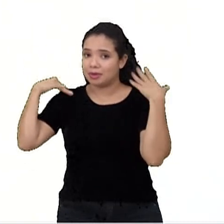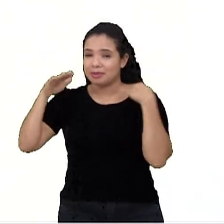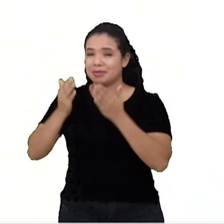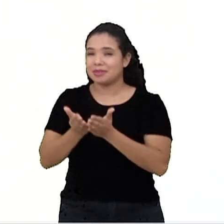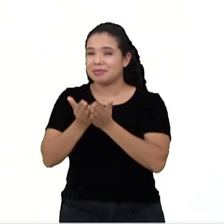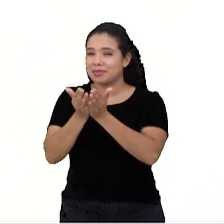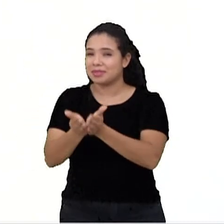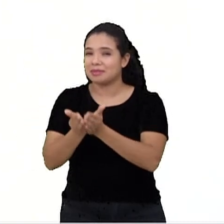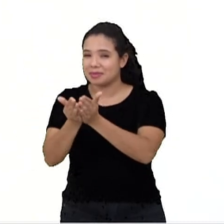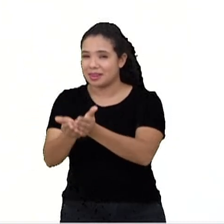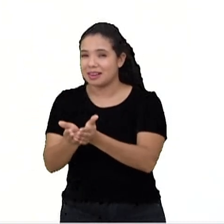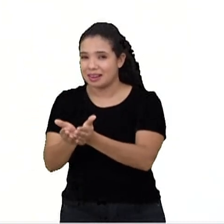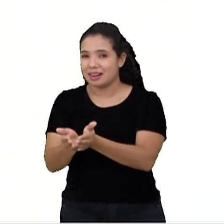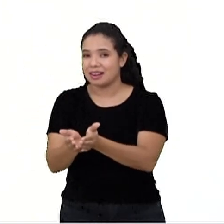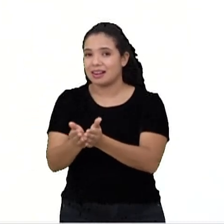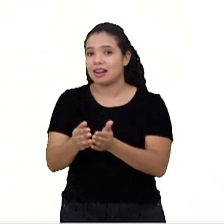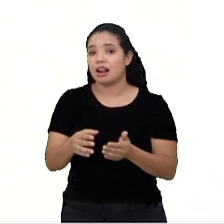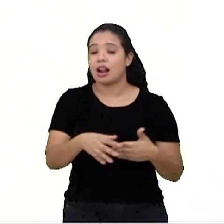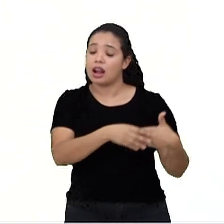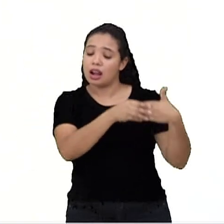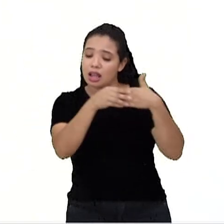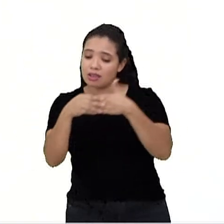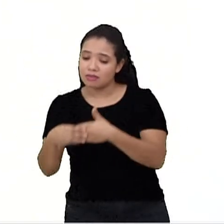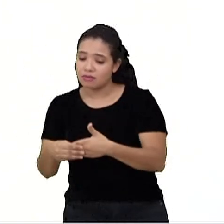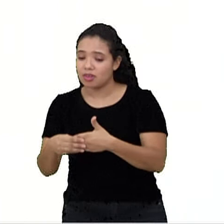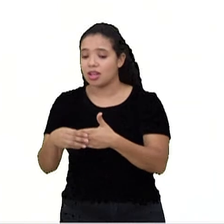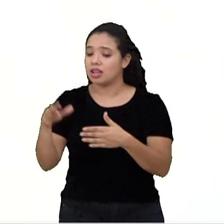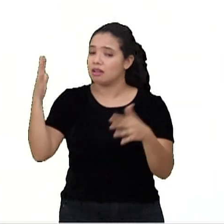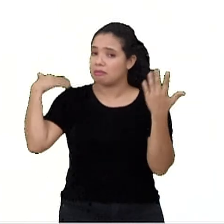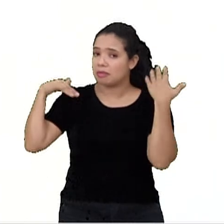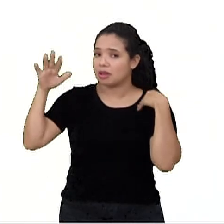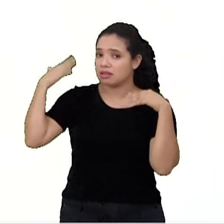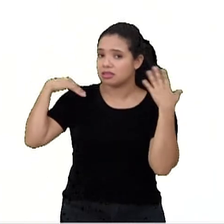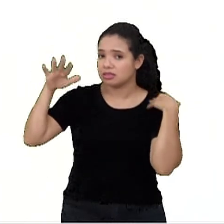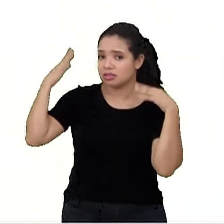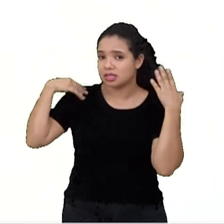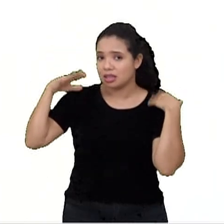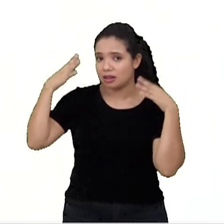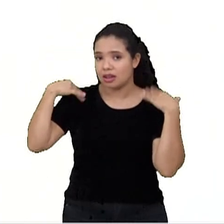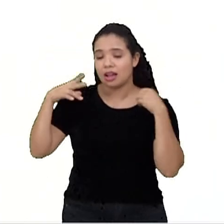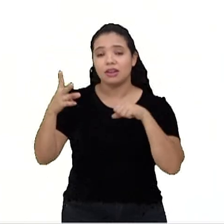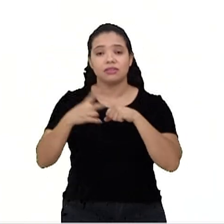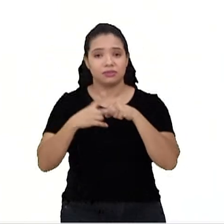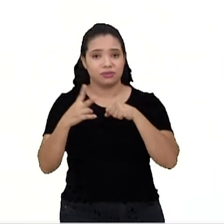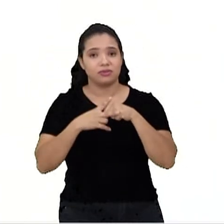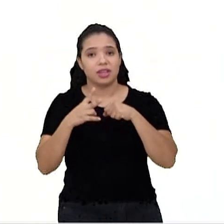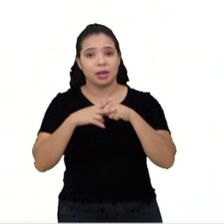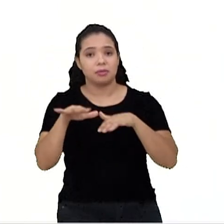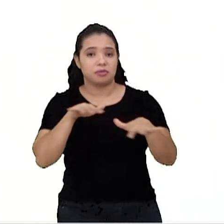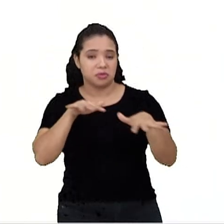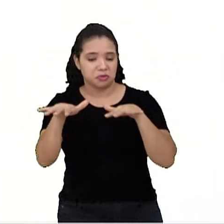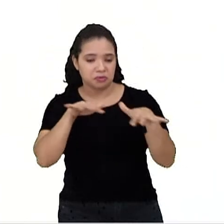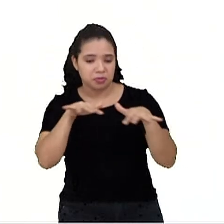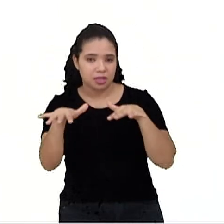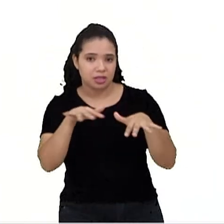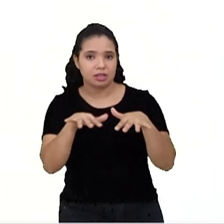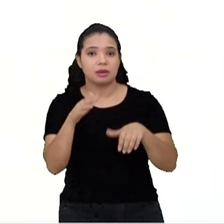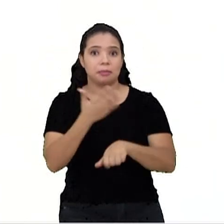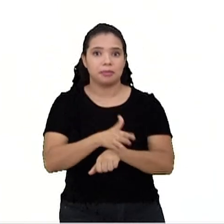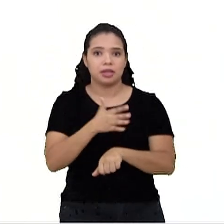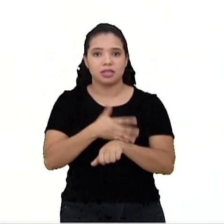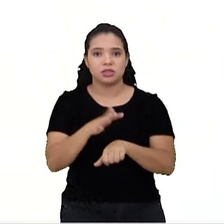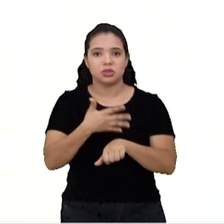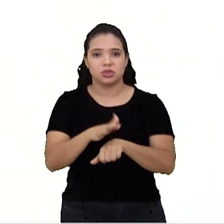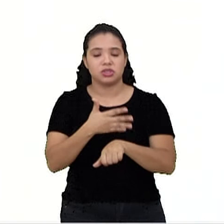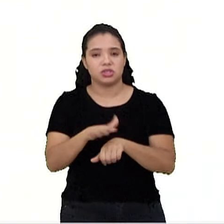barco. Levei, passear. Está indicando verbos o quê? Também de ação. Está praticando uma